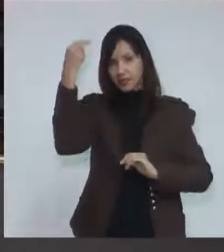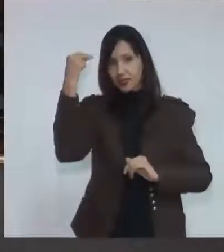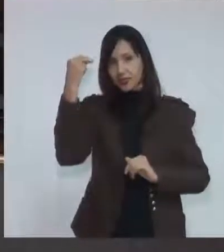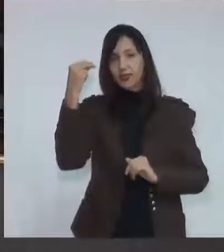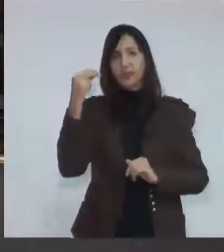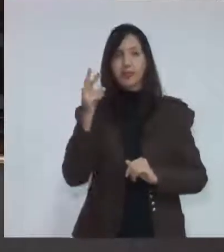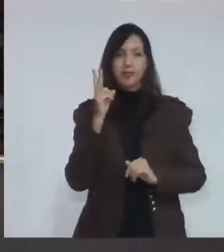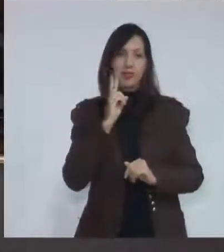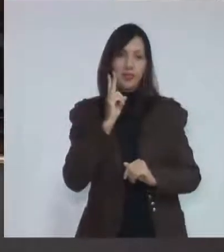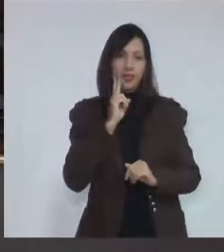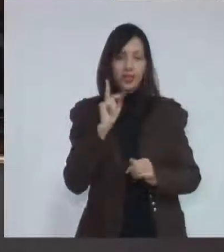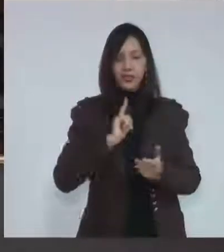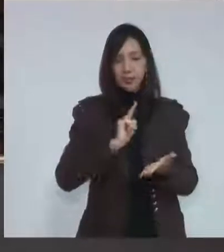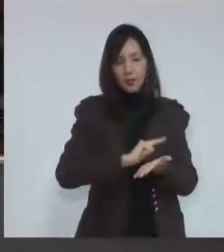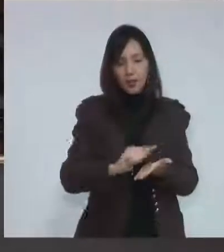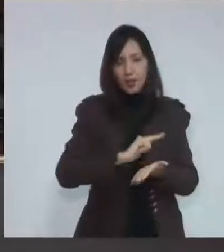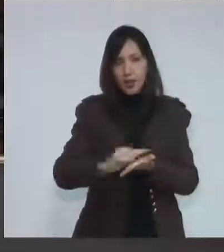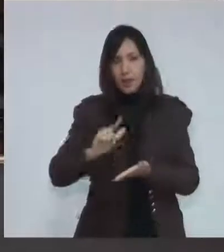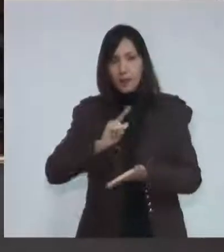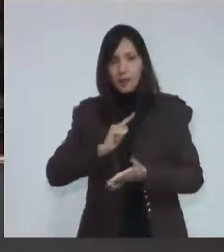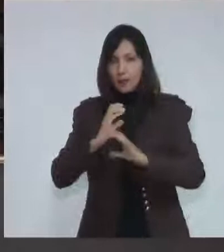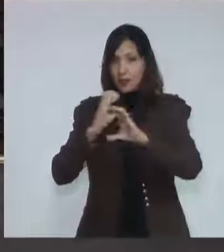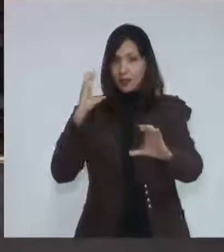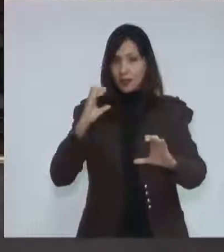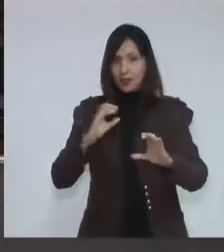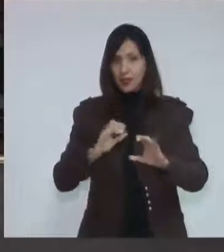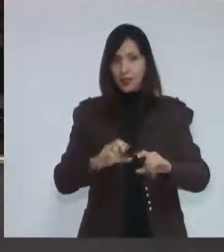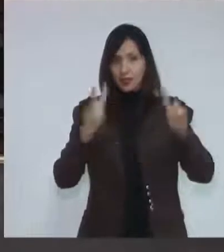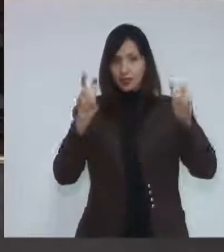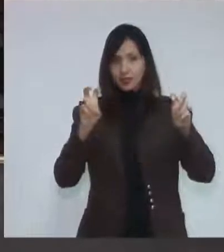Litucera. Limpeza e engenharia conforme abaixo.